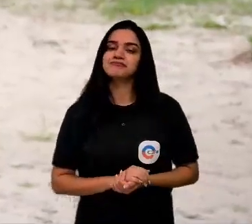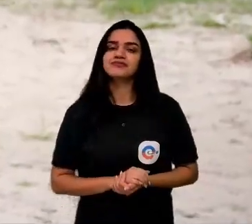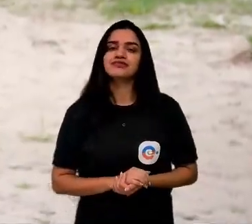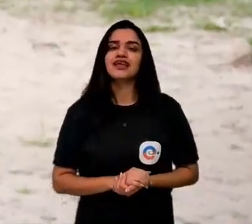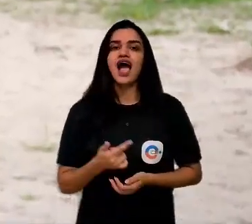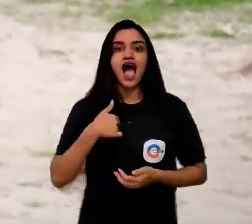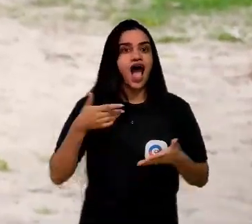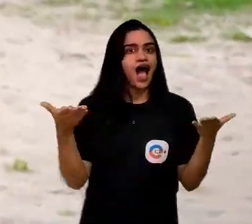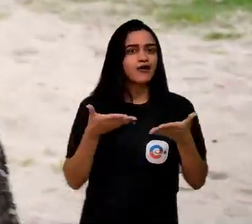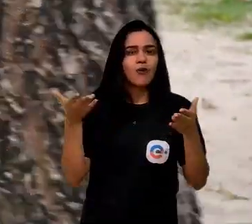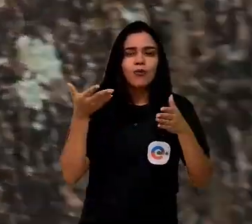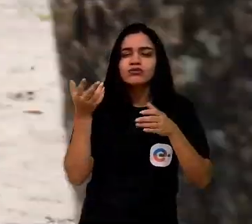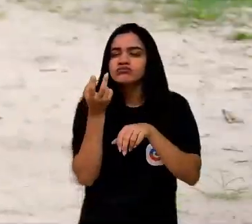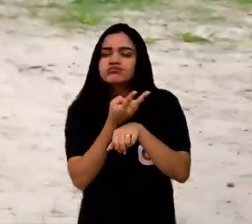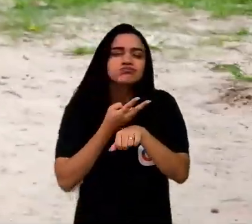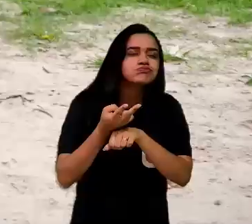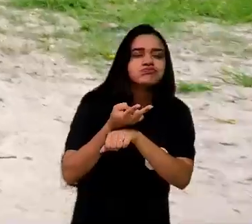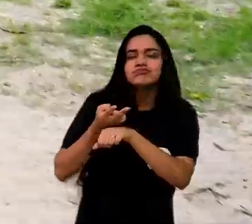eu.